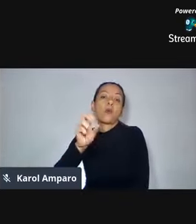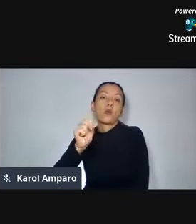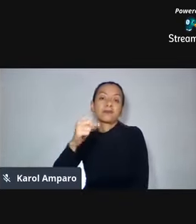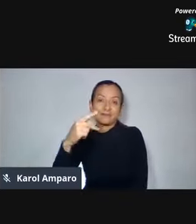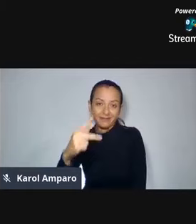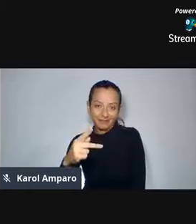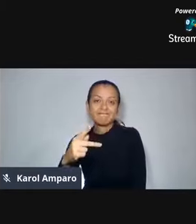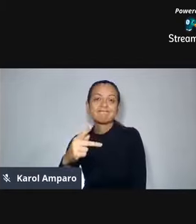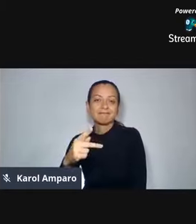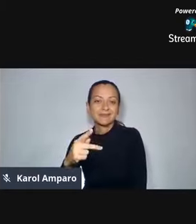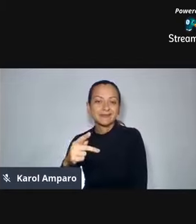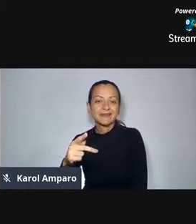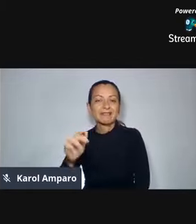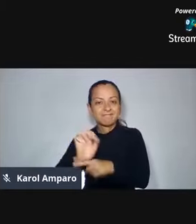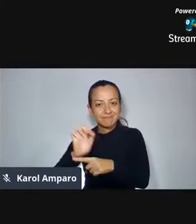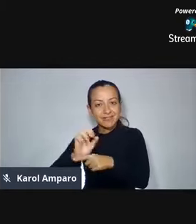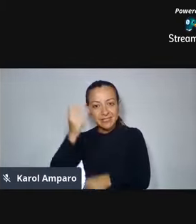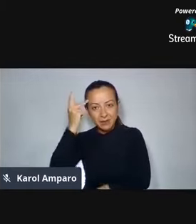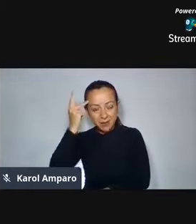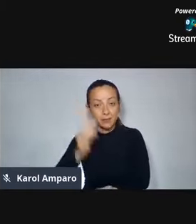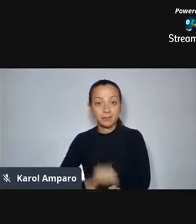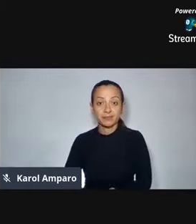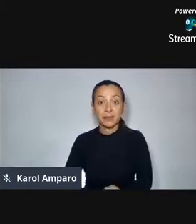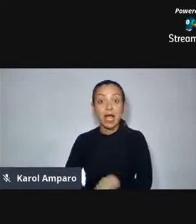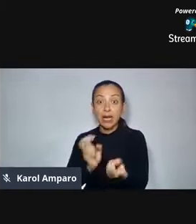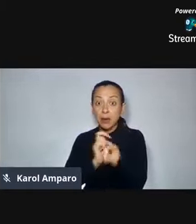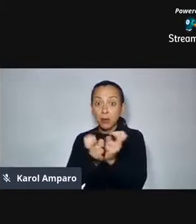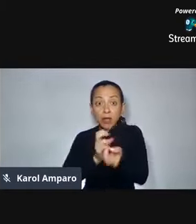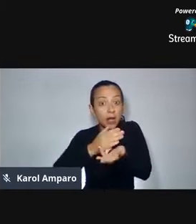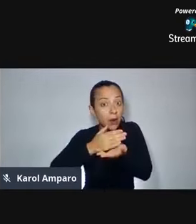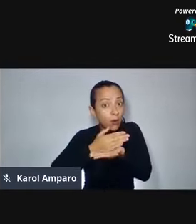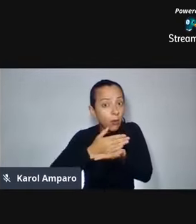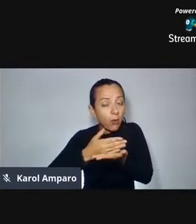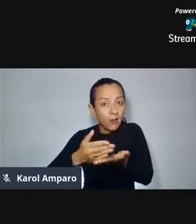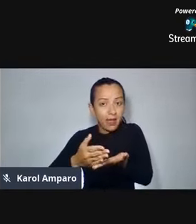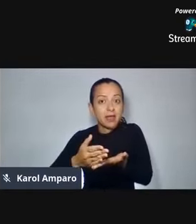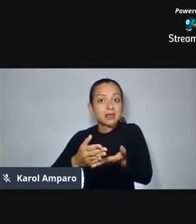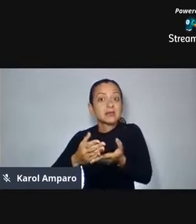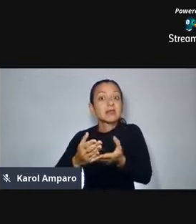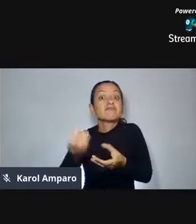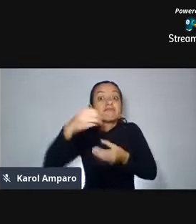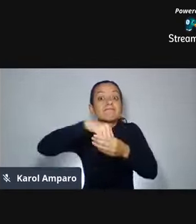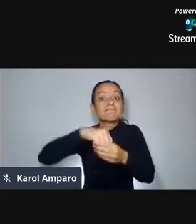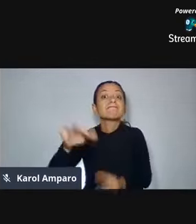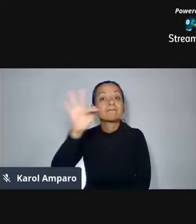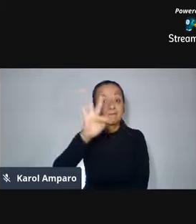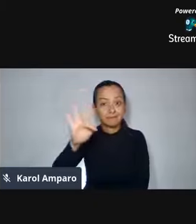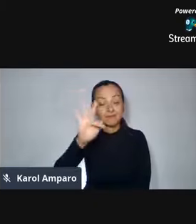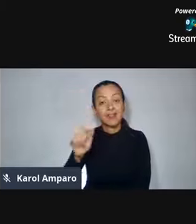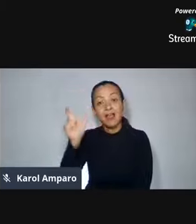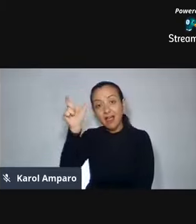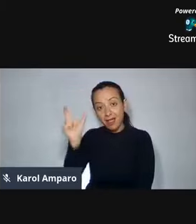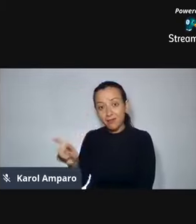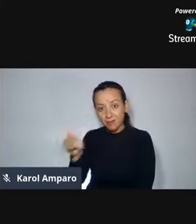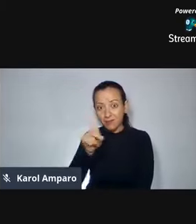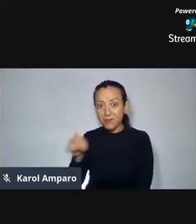chega por intermédio desse mestre e chega nos bancos acadêmicos. O seu primeiro